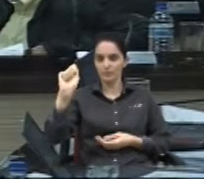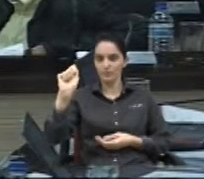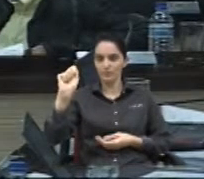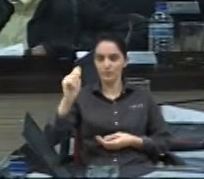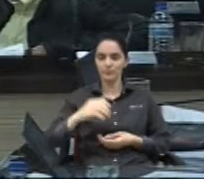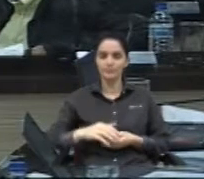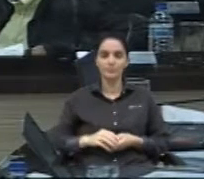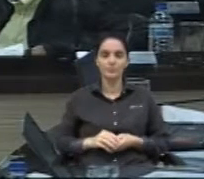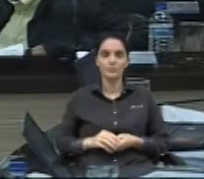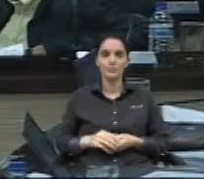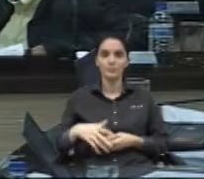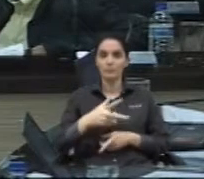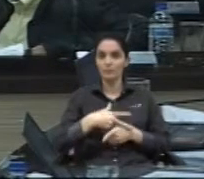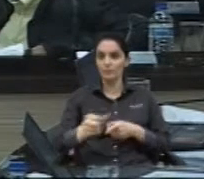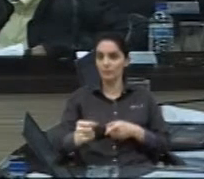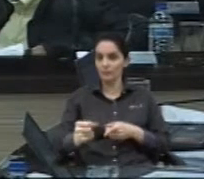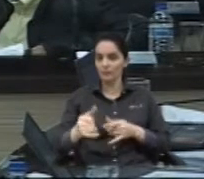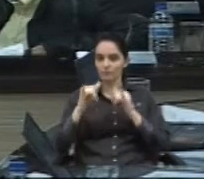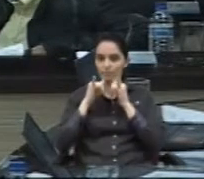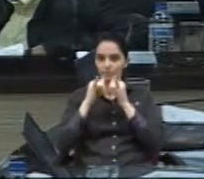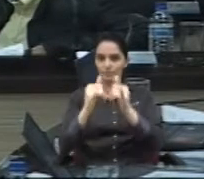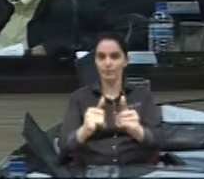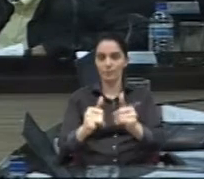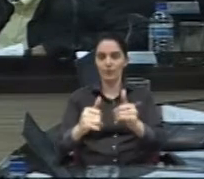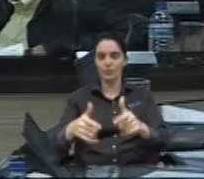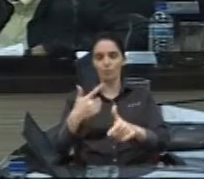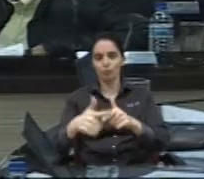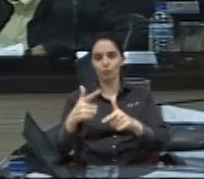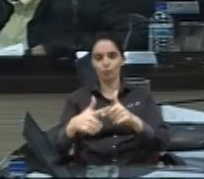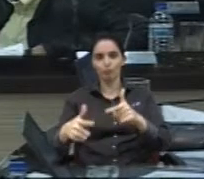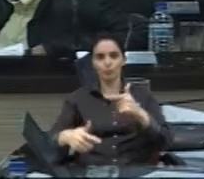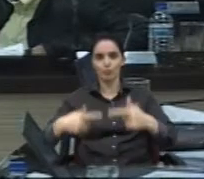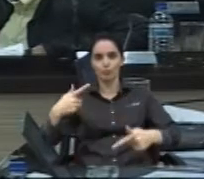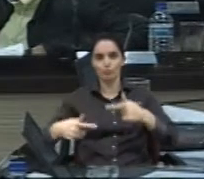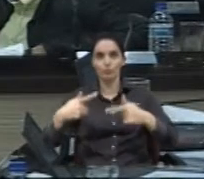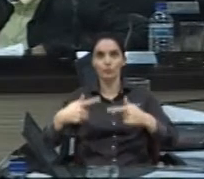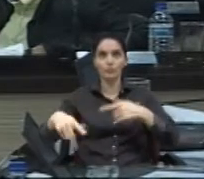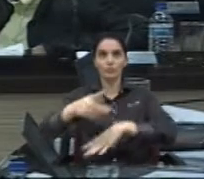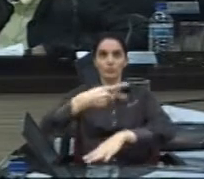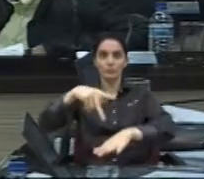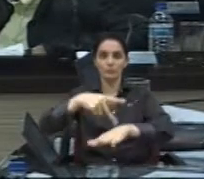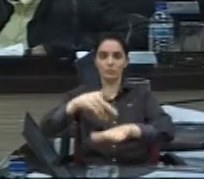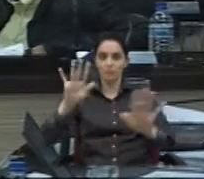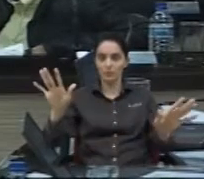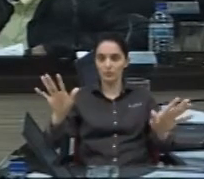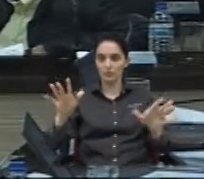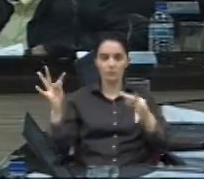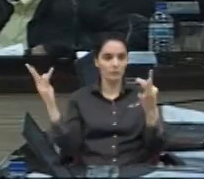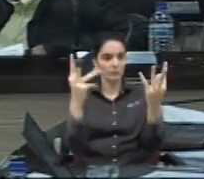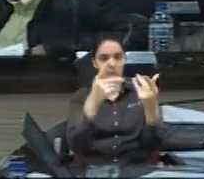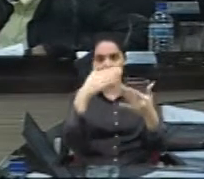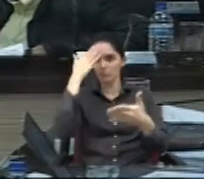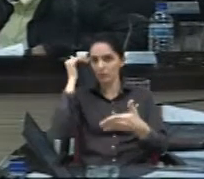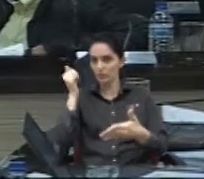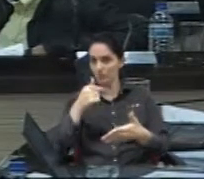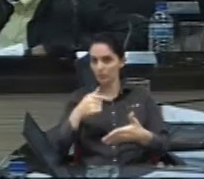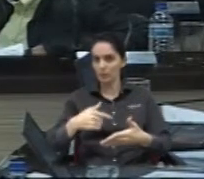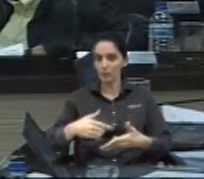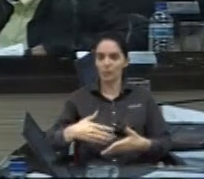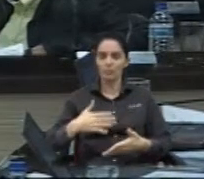sarau que terá como objetivo denunciar a situação política do nosso país. Não preciso me alongar, os vereadores já sabem qual é a minha postura